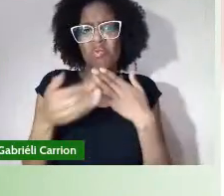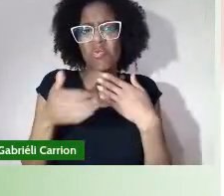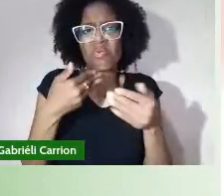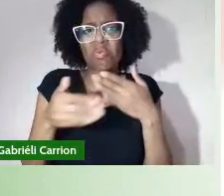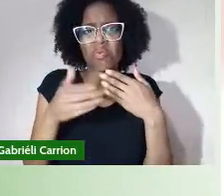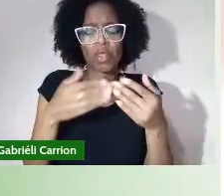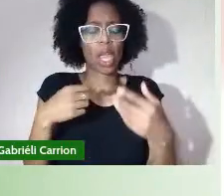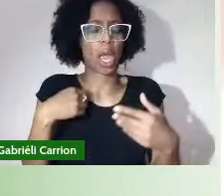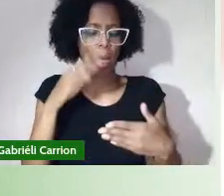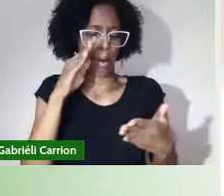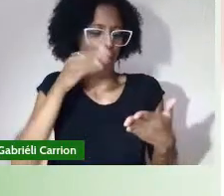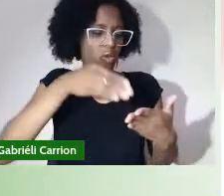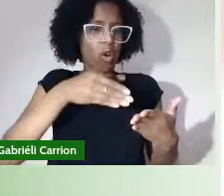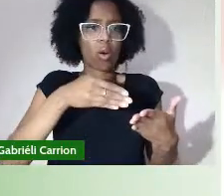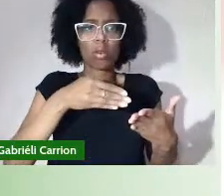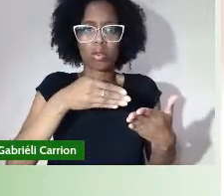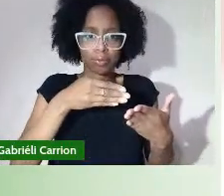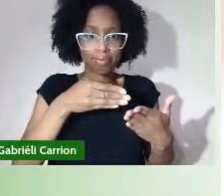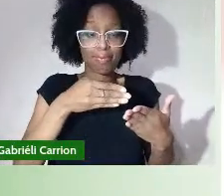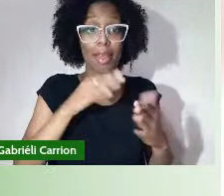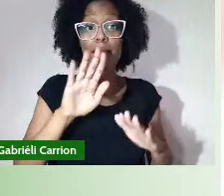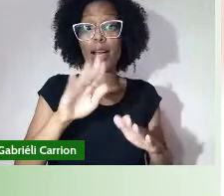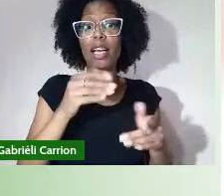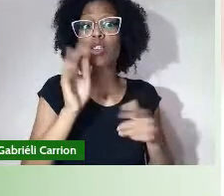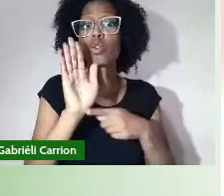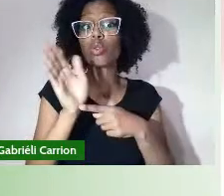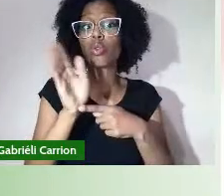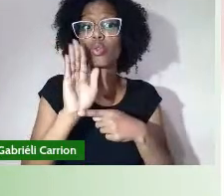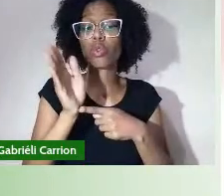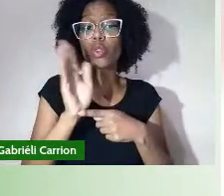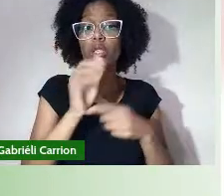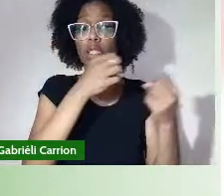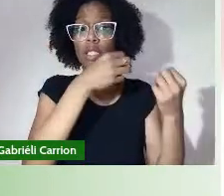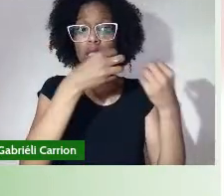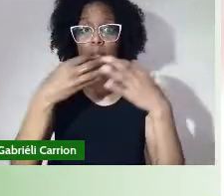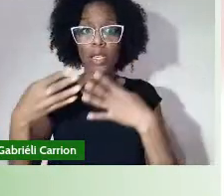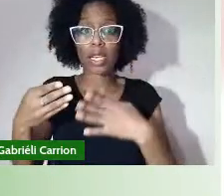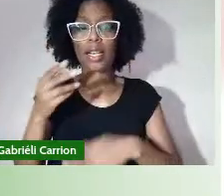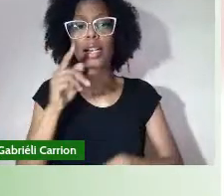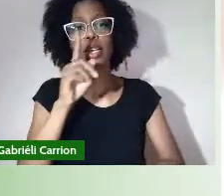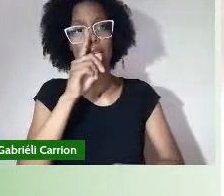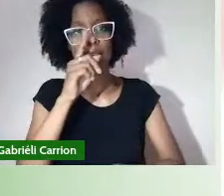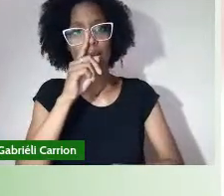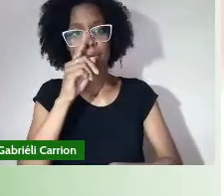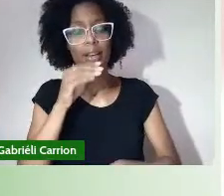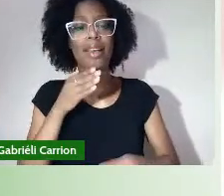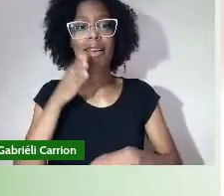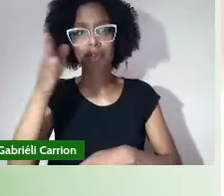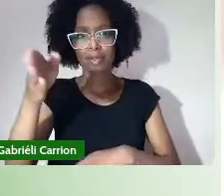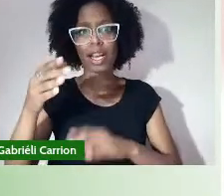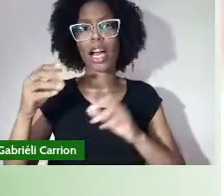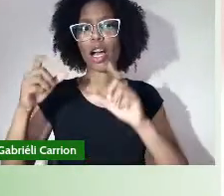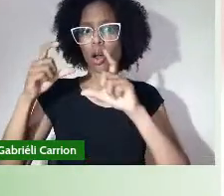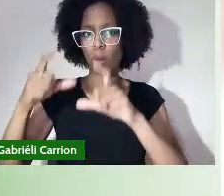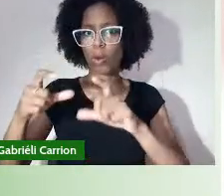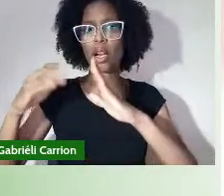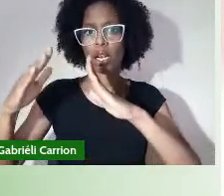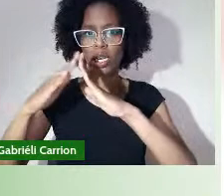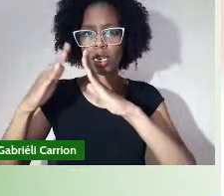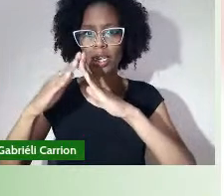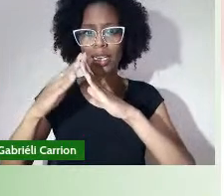No início desse vídeo, a mãe vai para um orfanato para levar alguns